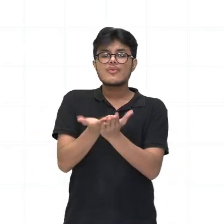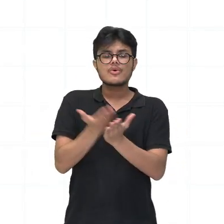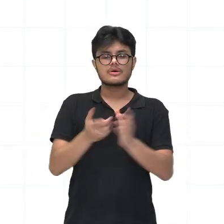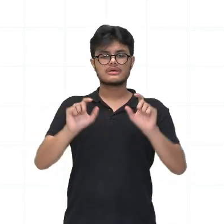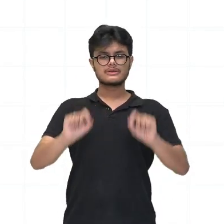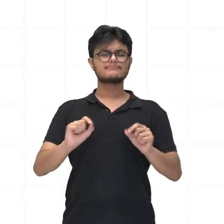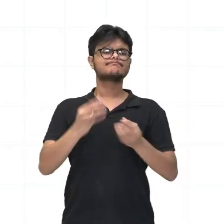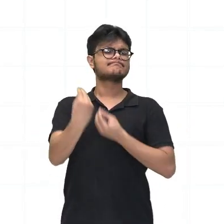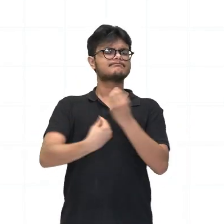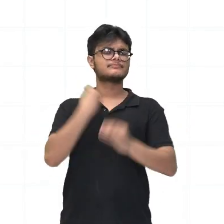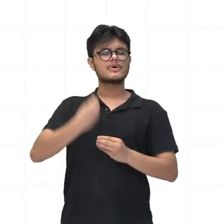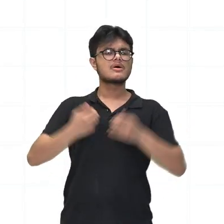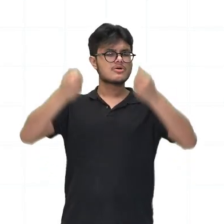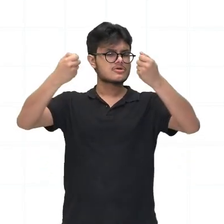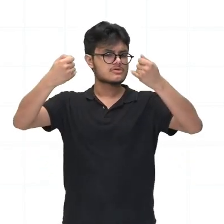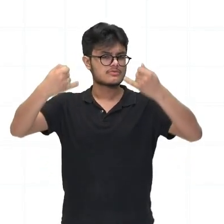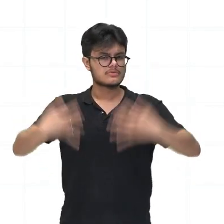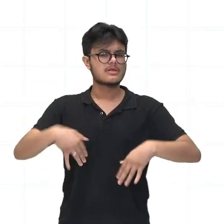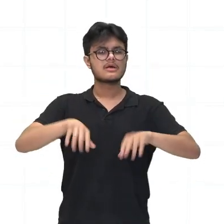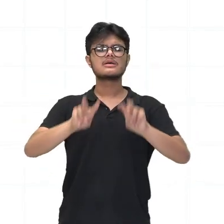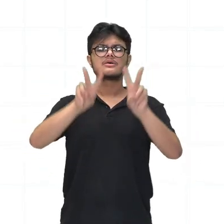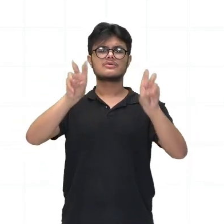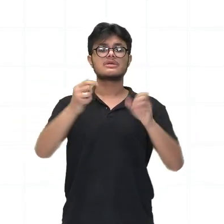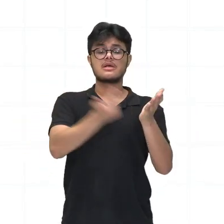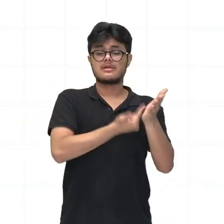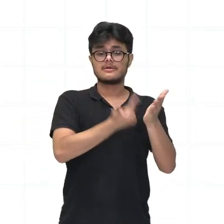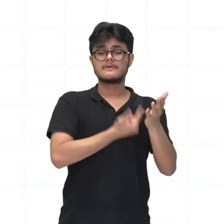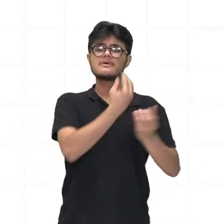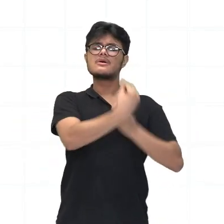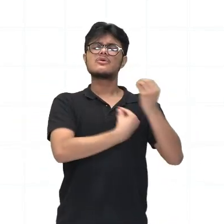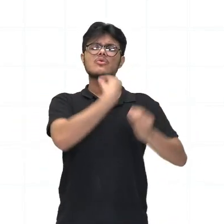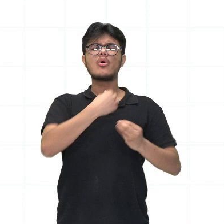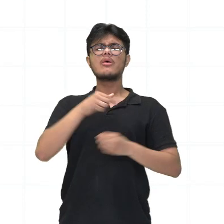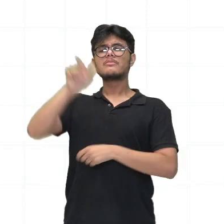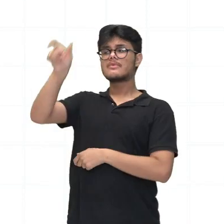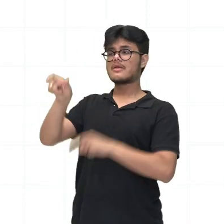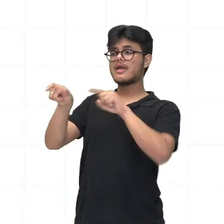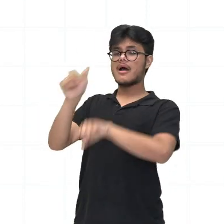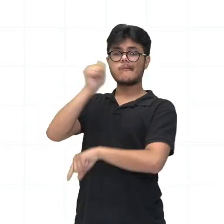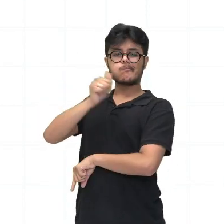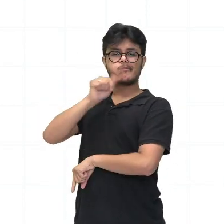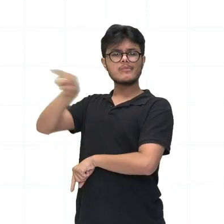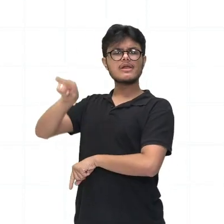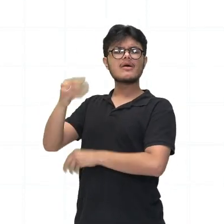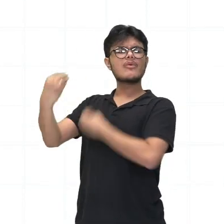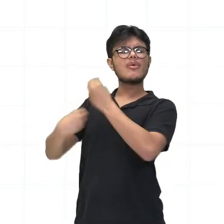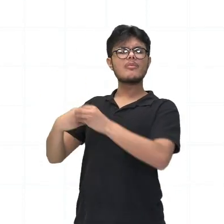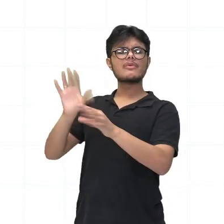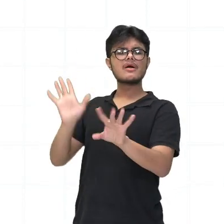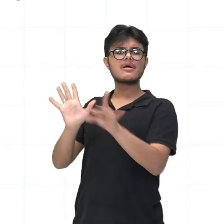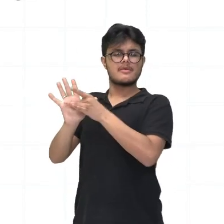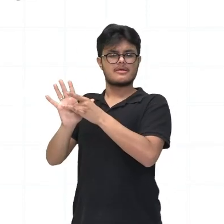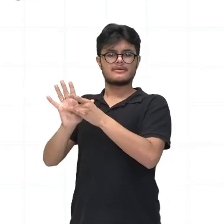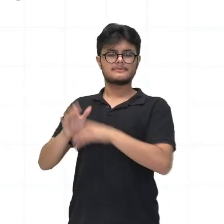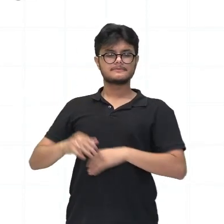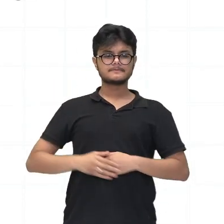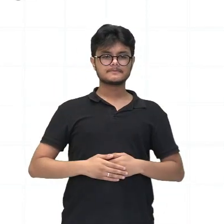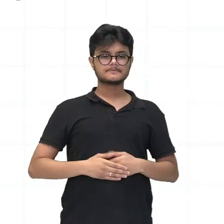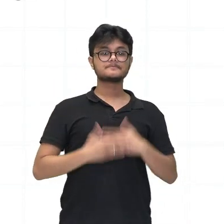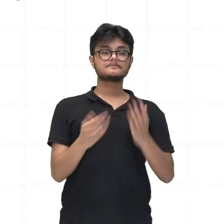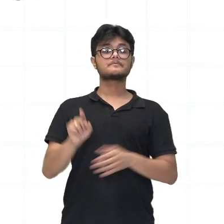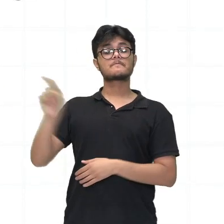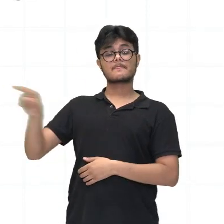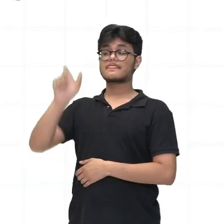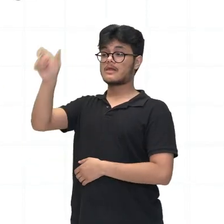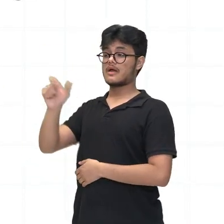a um comentário a respeito deste livro e de como essa escritora fez isso com seus personagens. Vamos lá, então?